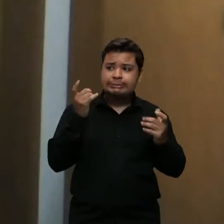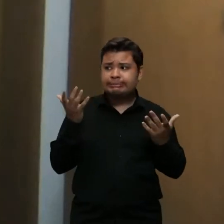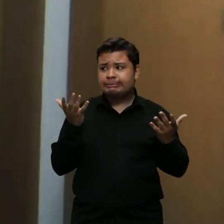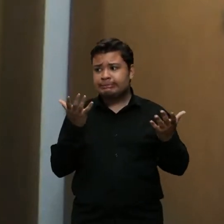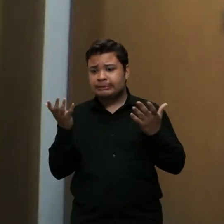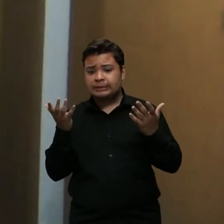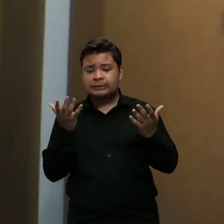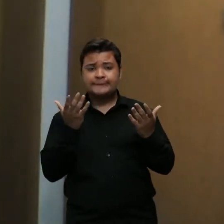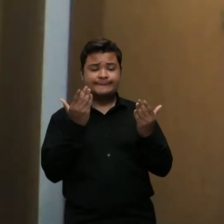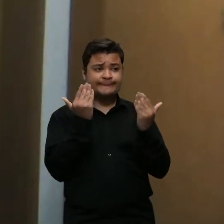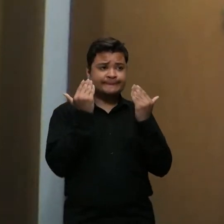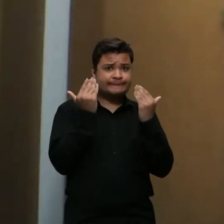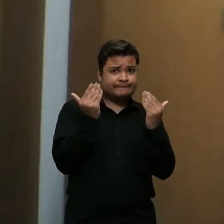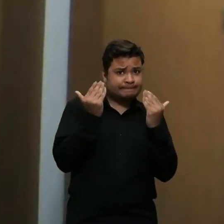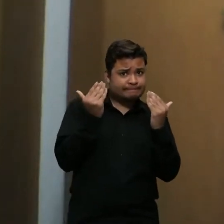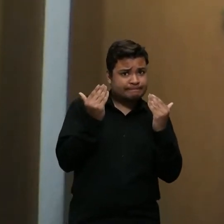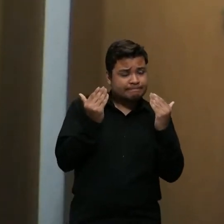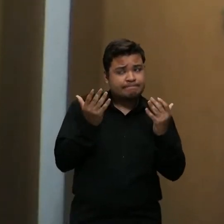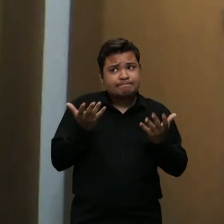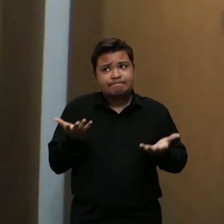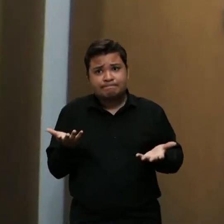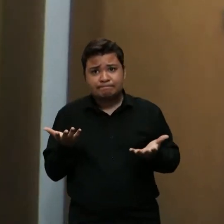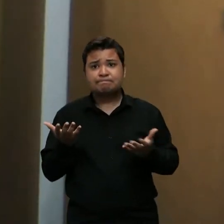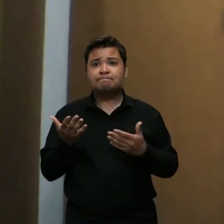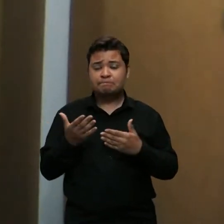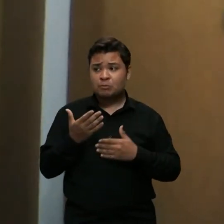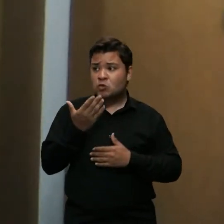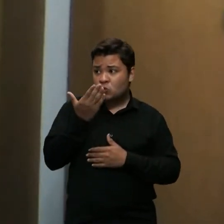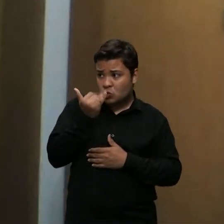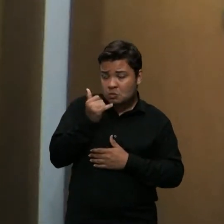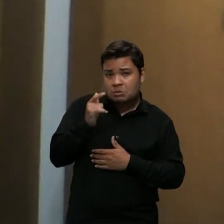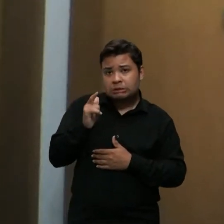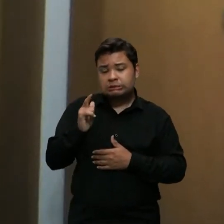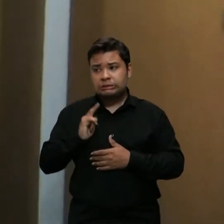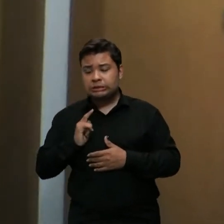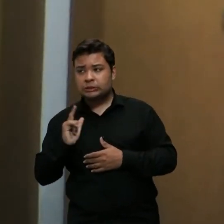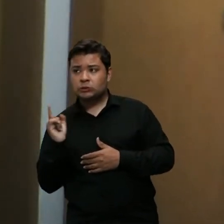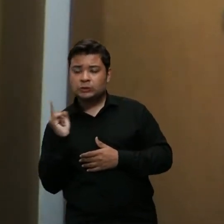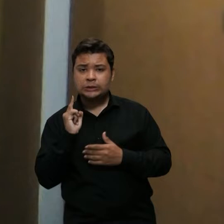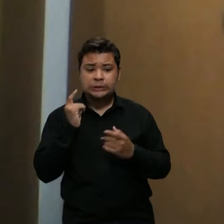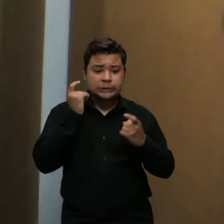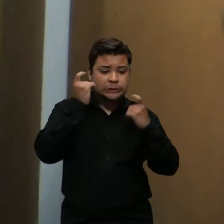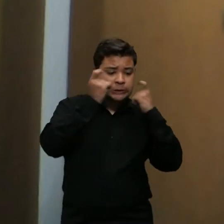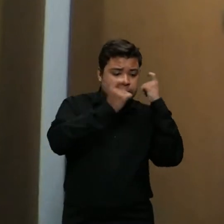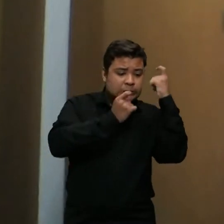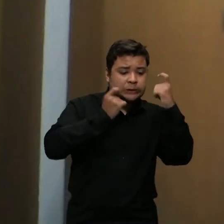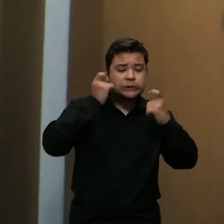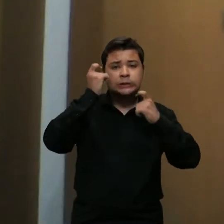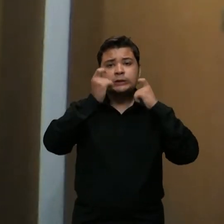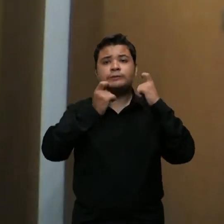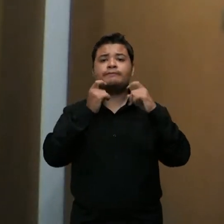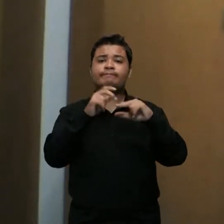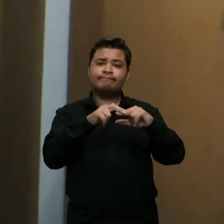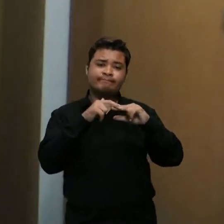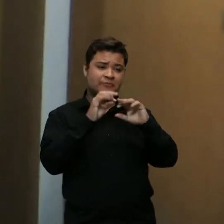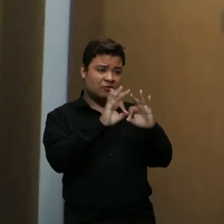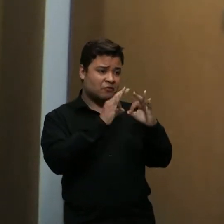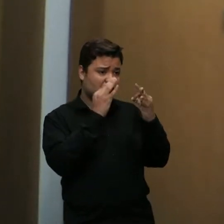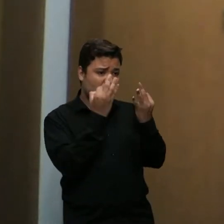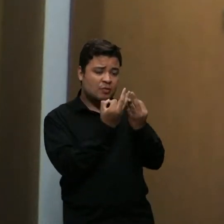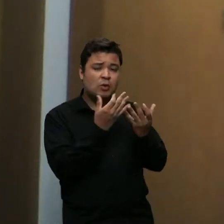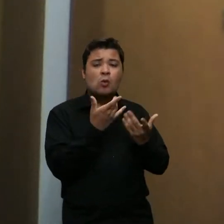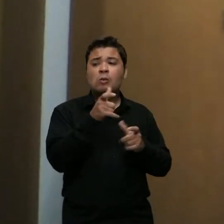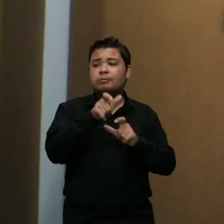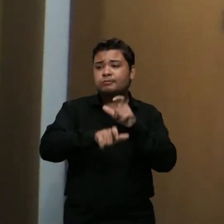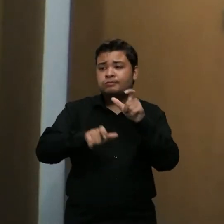aquele indivíduo ou aquela família tem de acessar o alimento. E por esse motivo, a família ou o indivíduo, ele começa